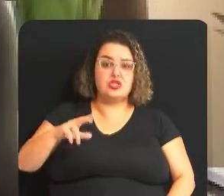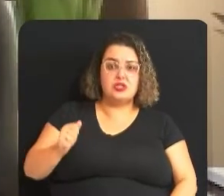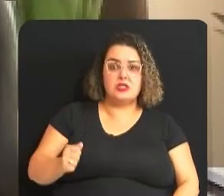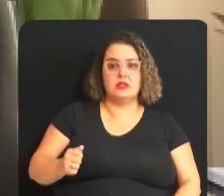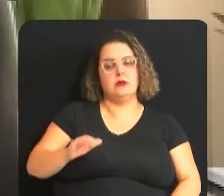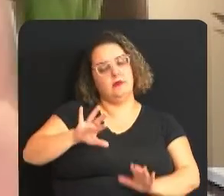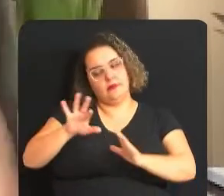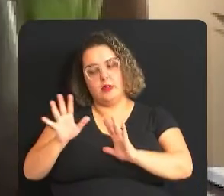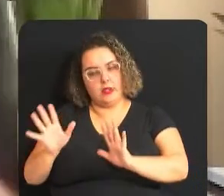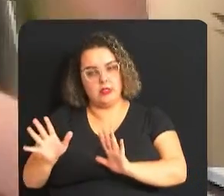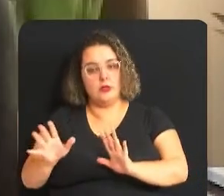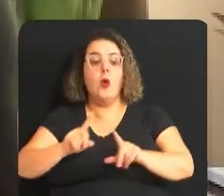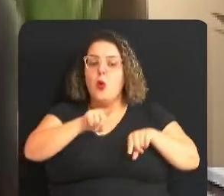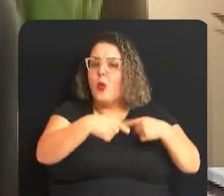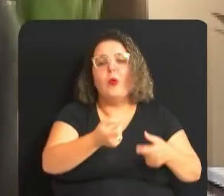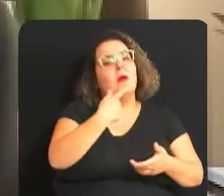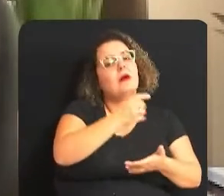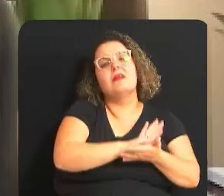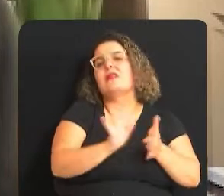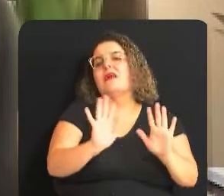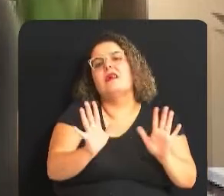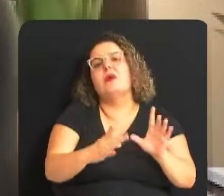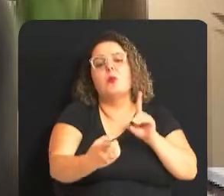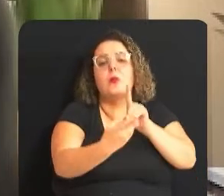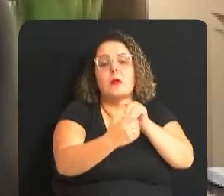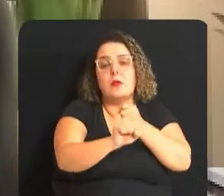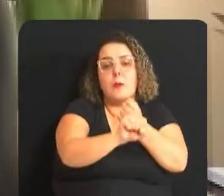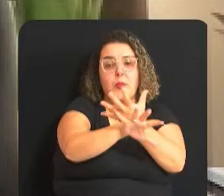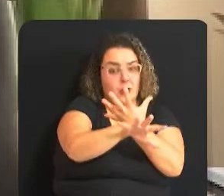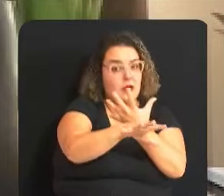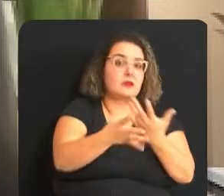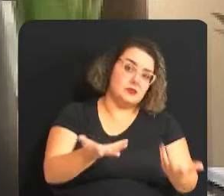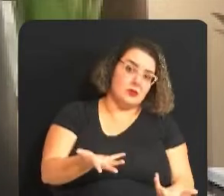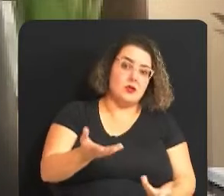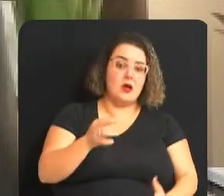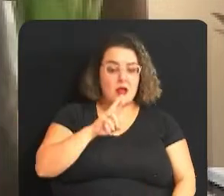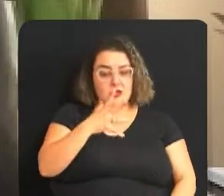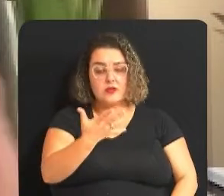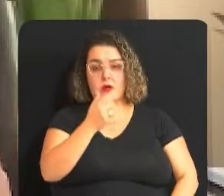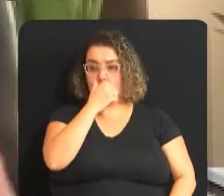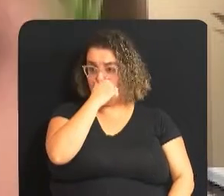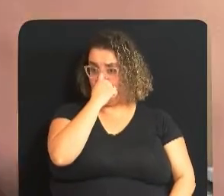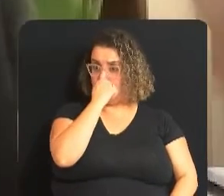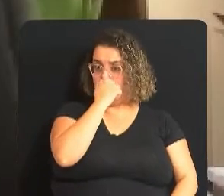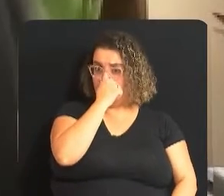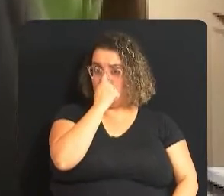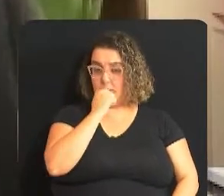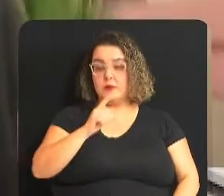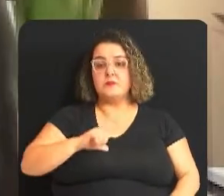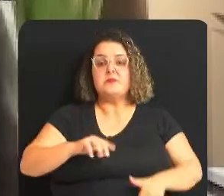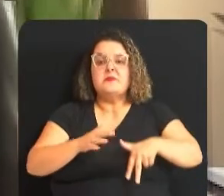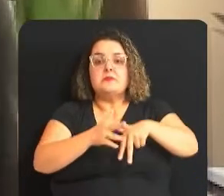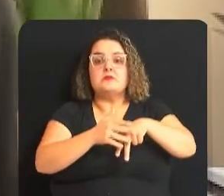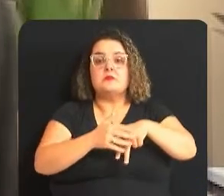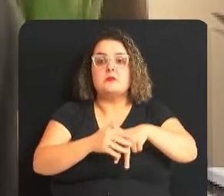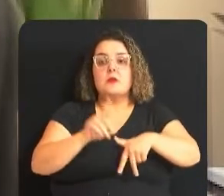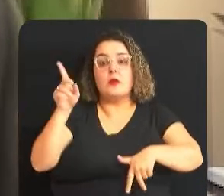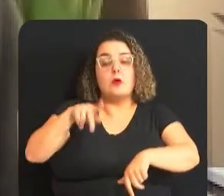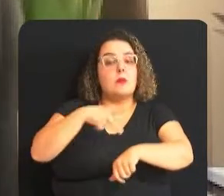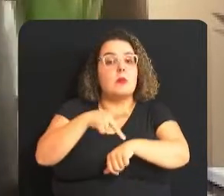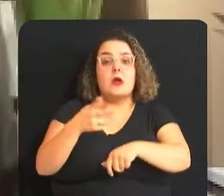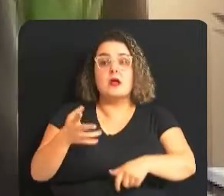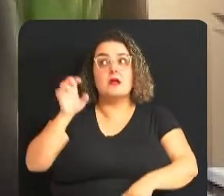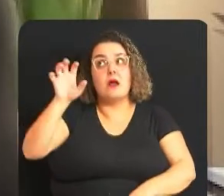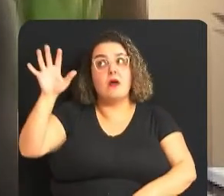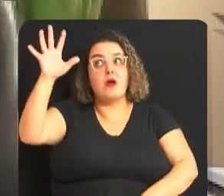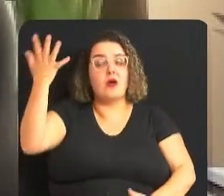manda mensagem. Hoje consulta por vídeo, né? A gente resolve. Hoje eu tenho pacientes do Canadá, Austrália, Europa,